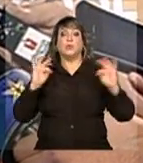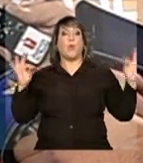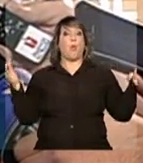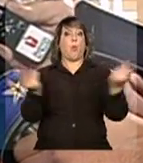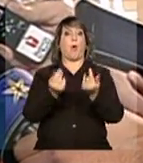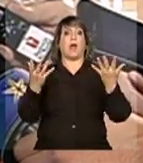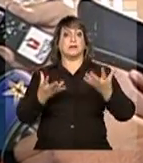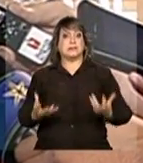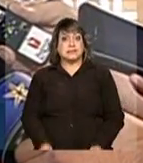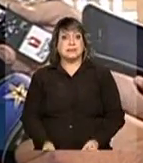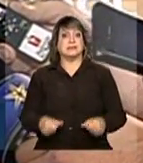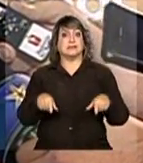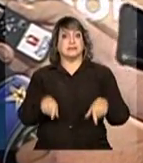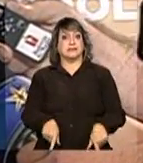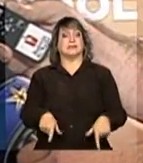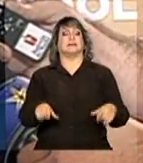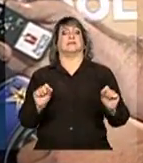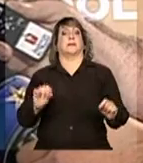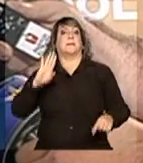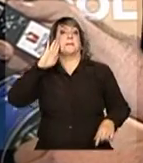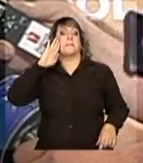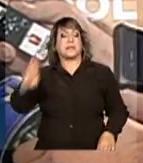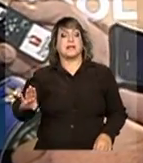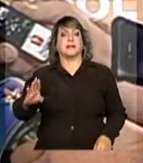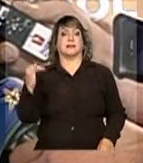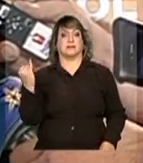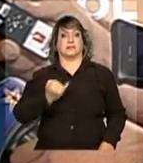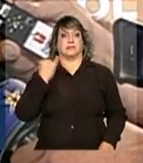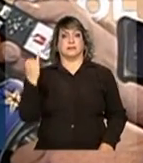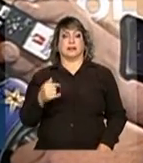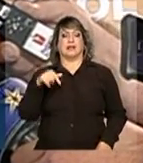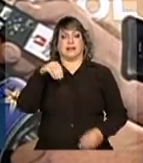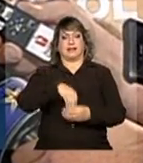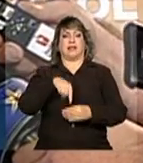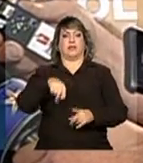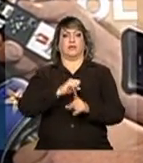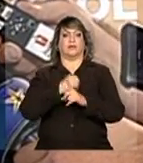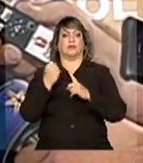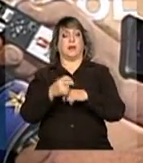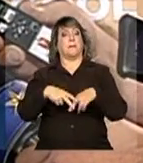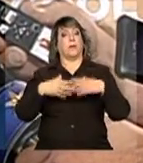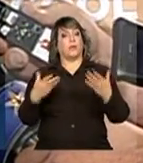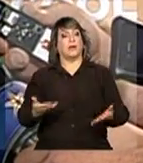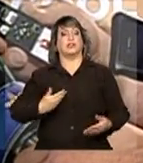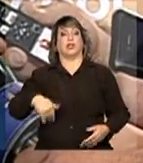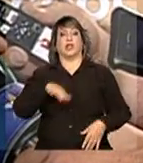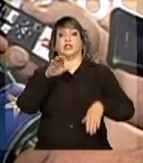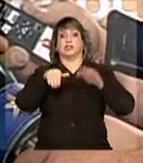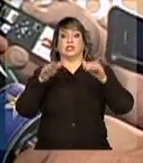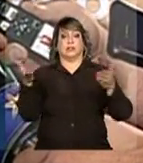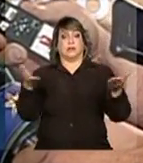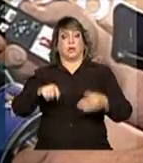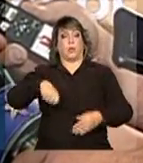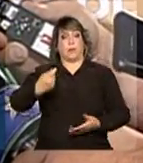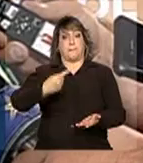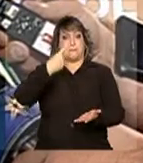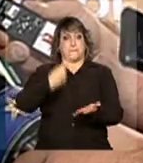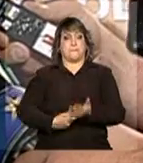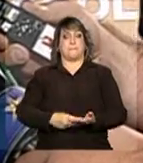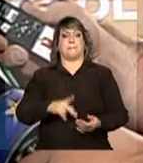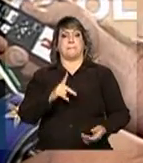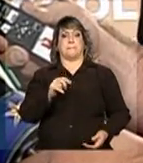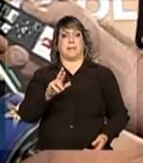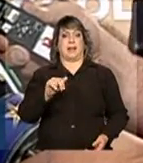adesão e tem isso como prioridade, nessa sociedade. Por isso que nós estamos chamando esse pacto, o PARADA,